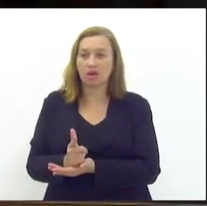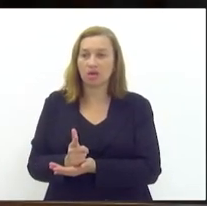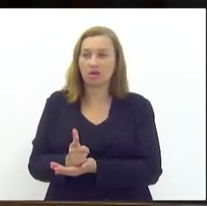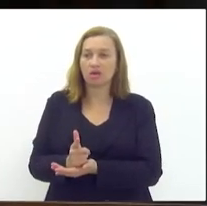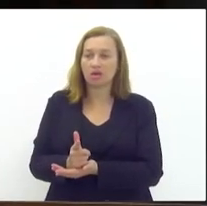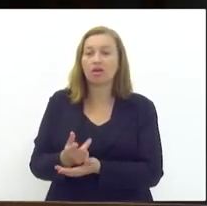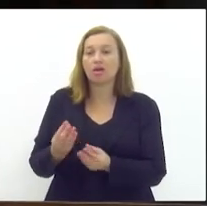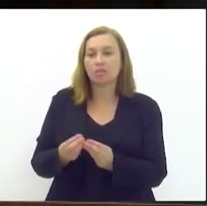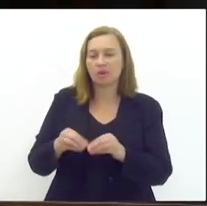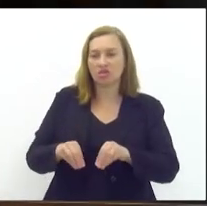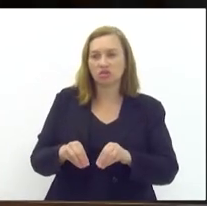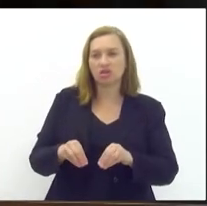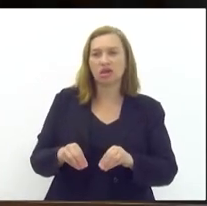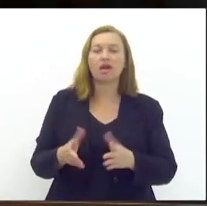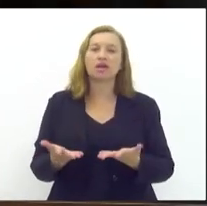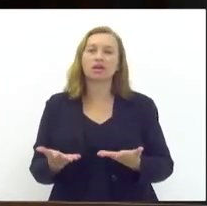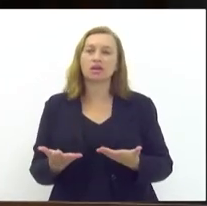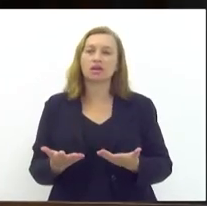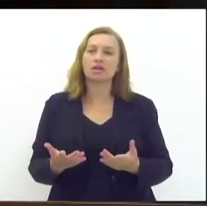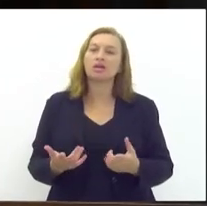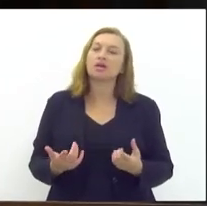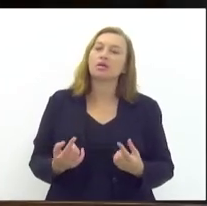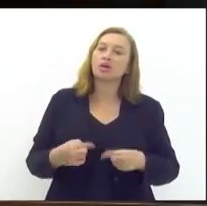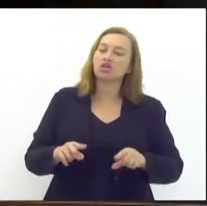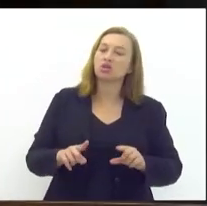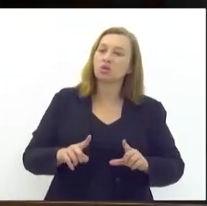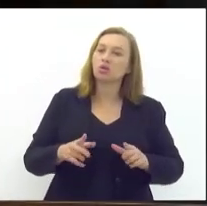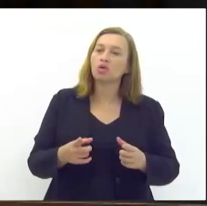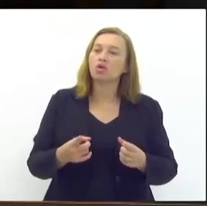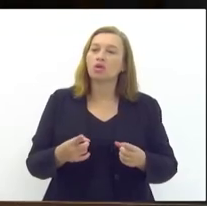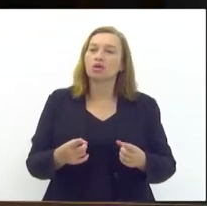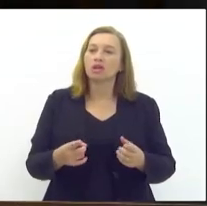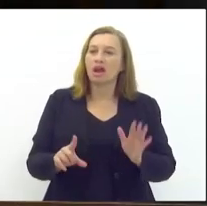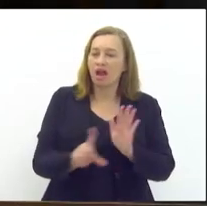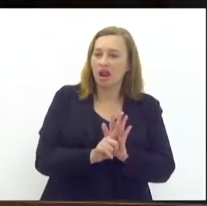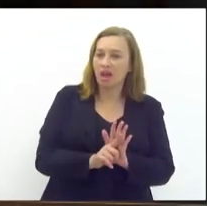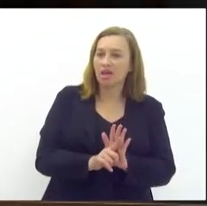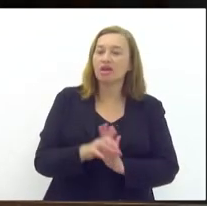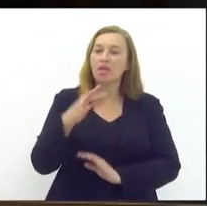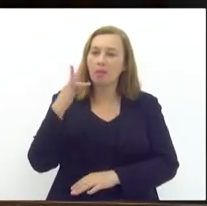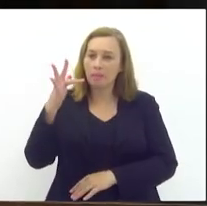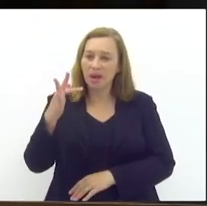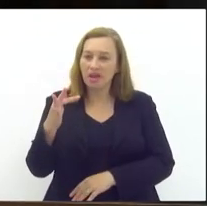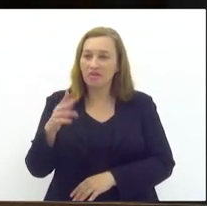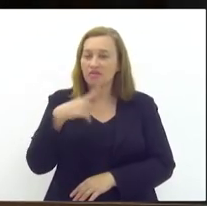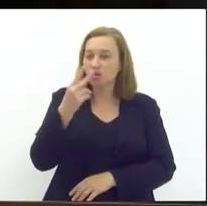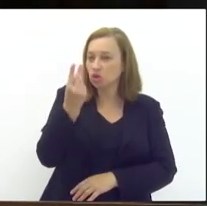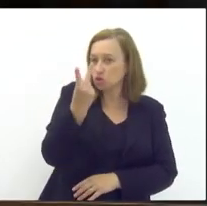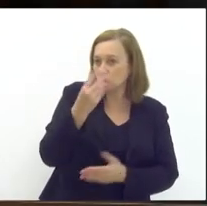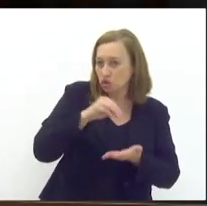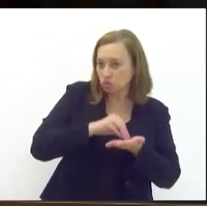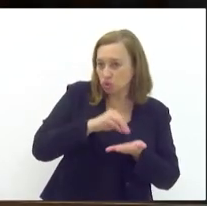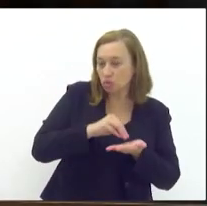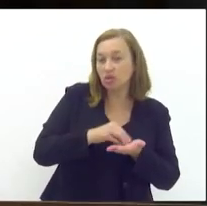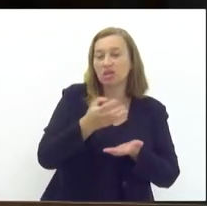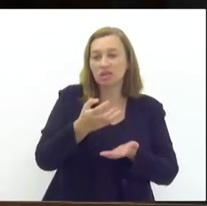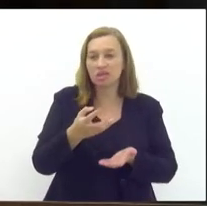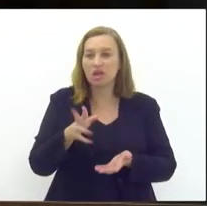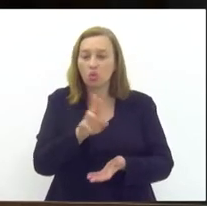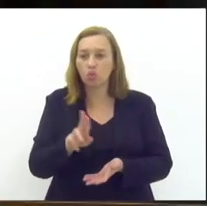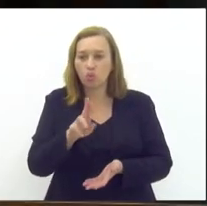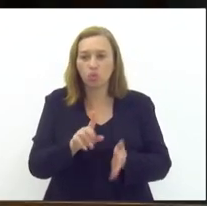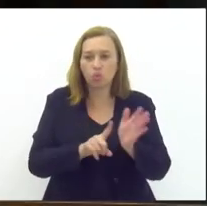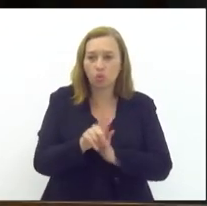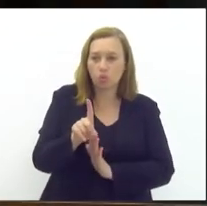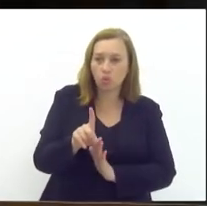que existem na nossa legislação então é dessa forma que eu termino meu discurso tentando ser bem breve ainda faltando dois minutinhos para que se alguém quiser fazer alguma